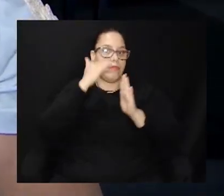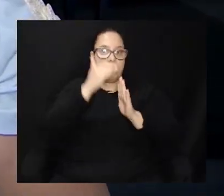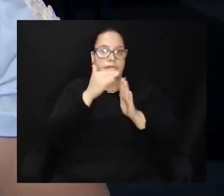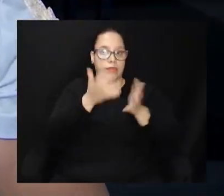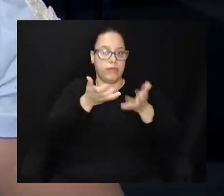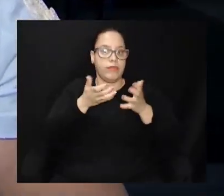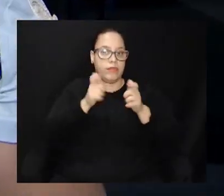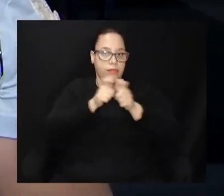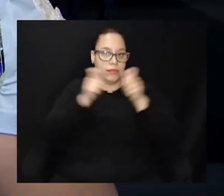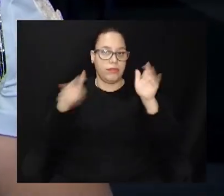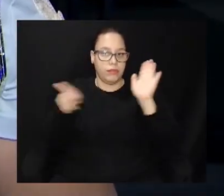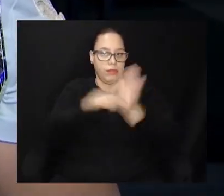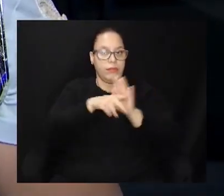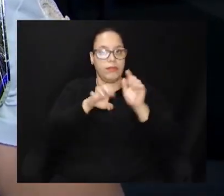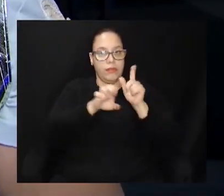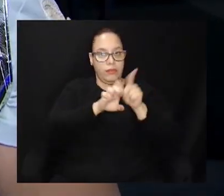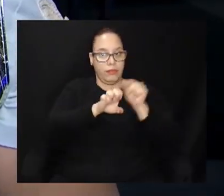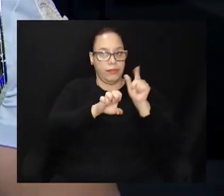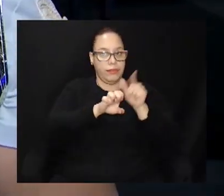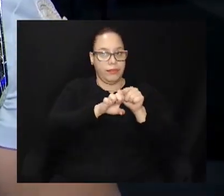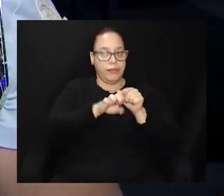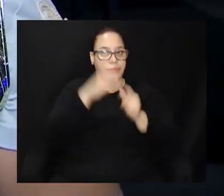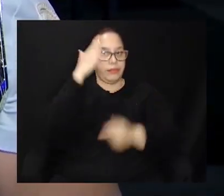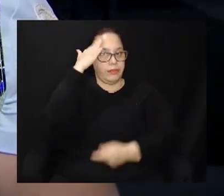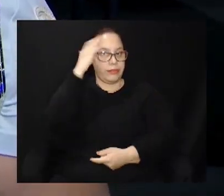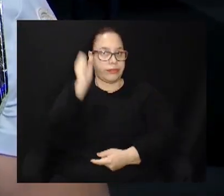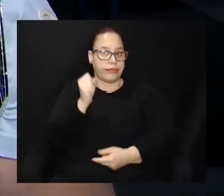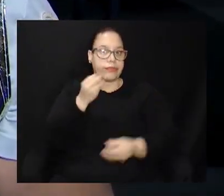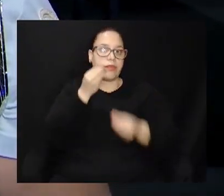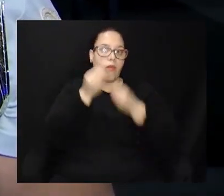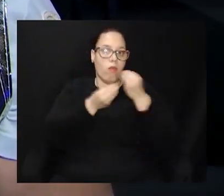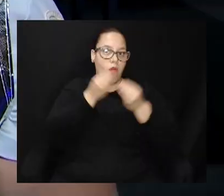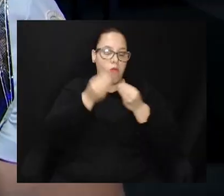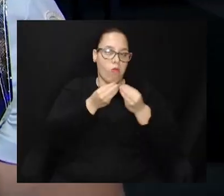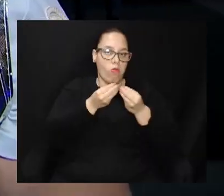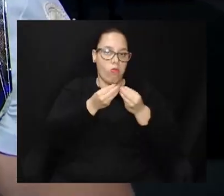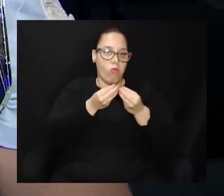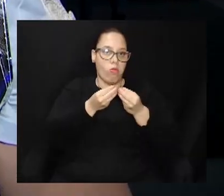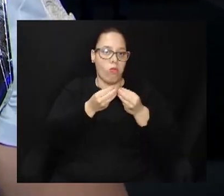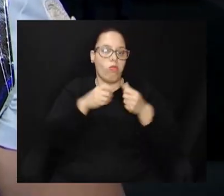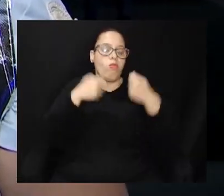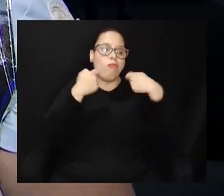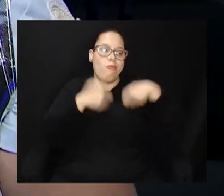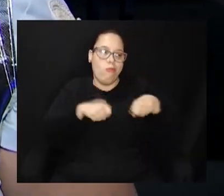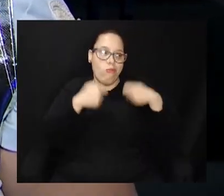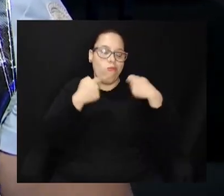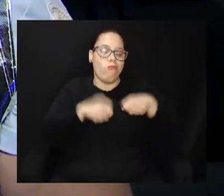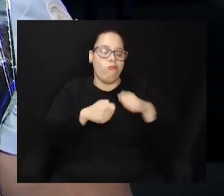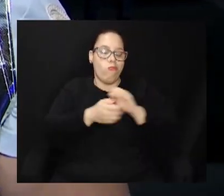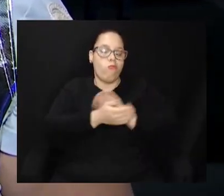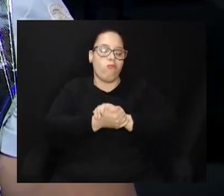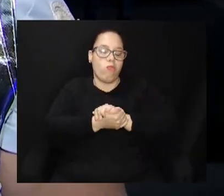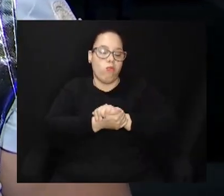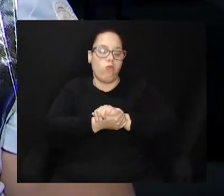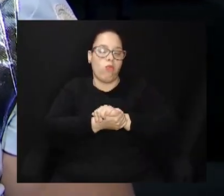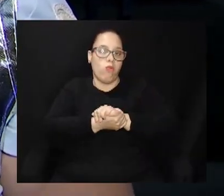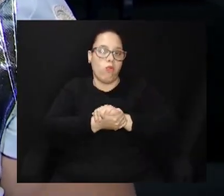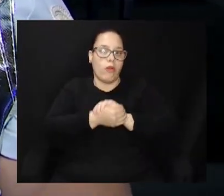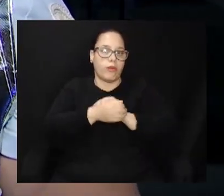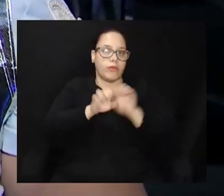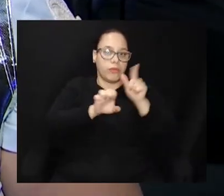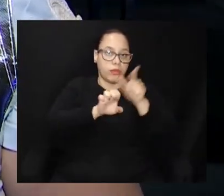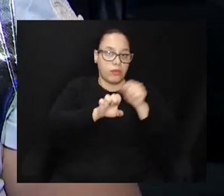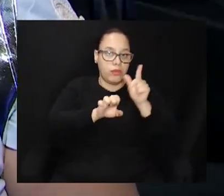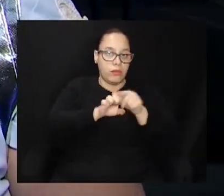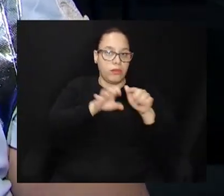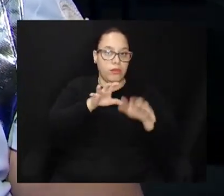próprio negócio. Então, saber um pouco como que o mercado funciona, o que ele precisa para poder se tornar um empreendedor formal,